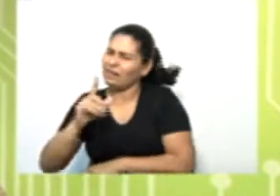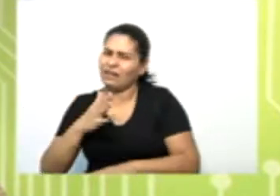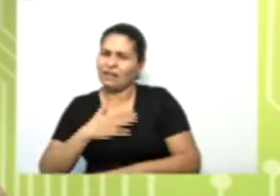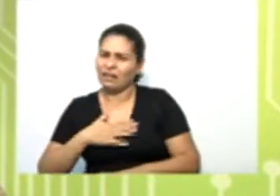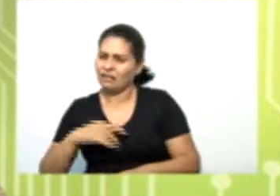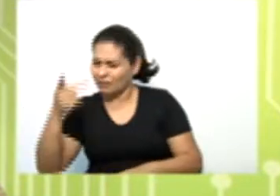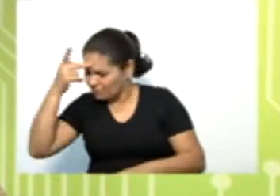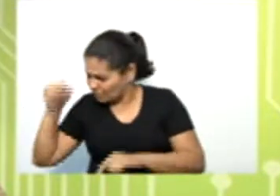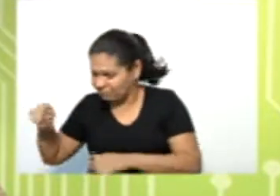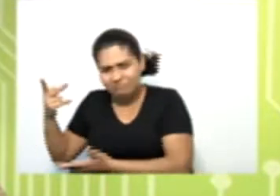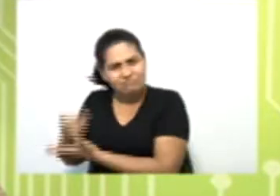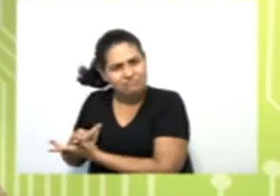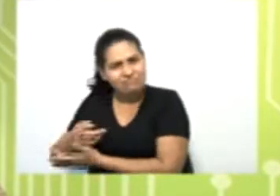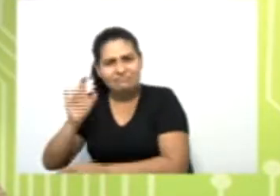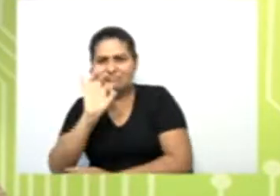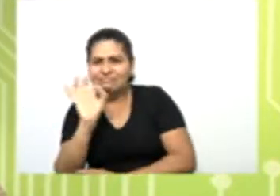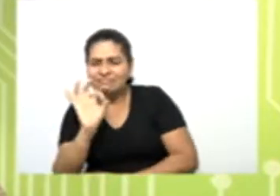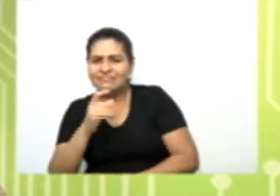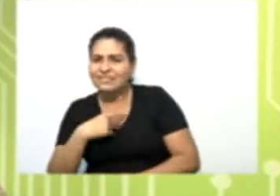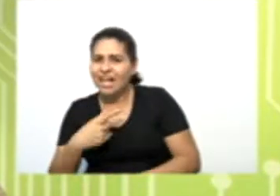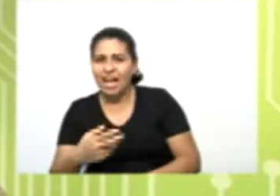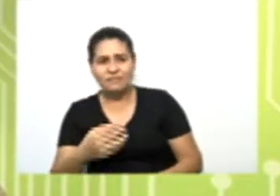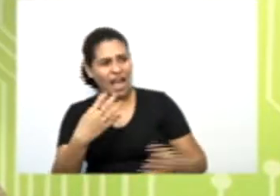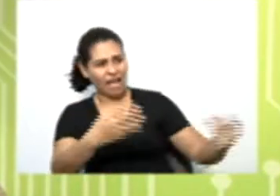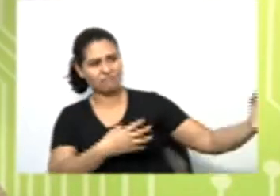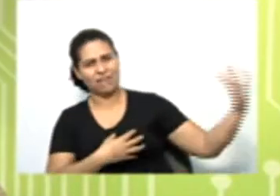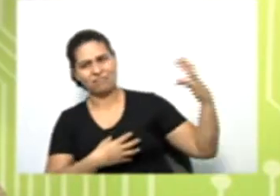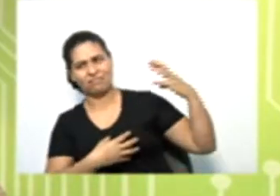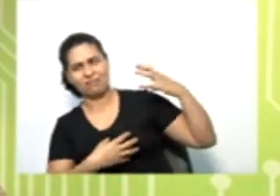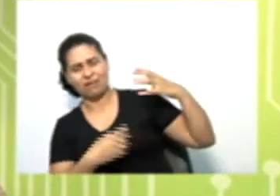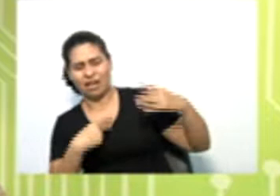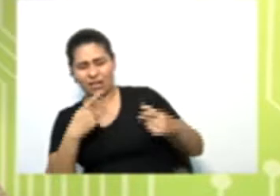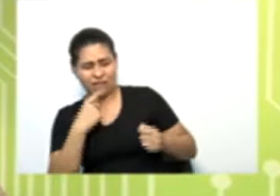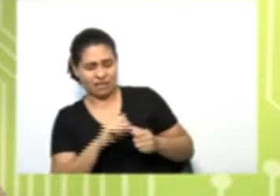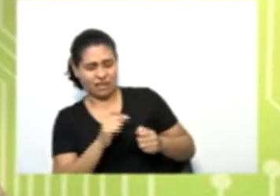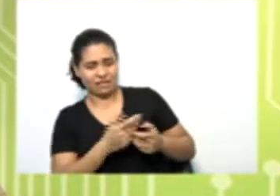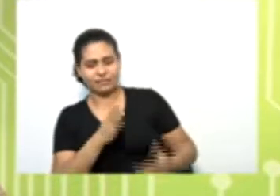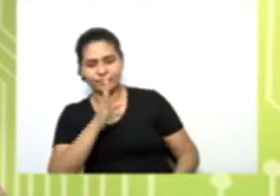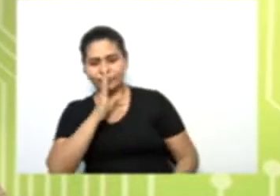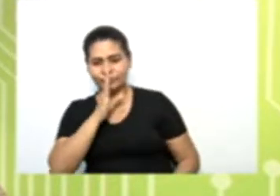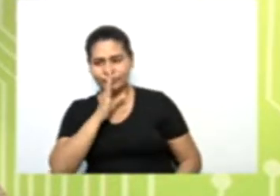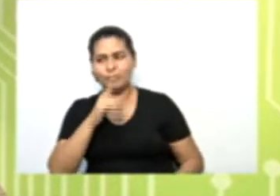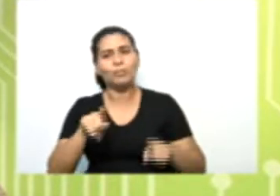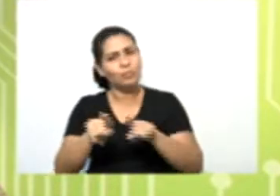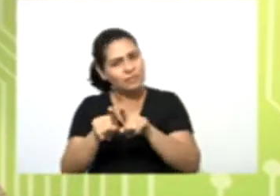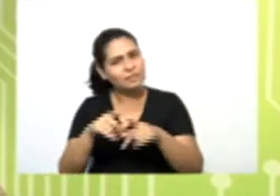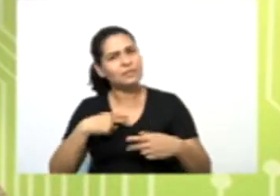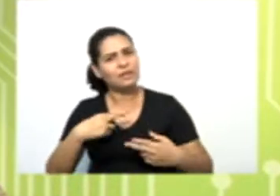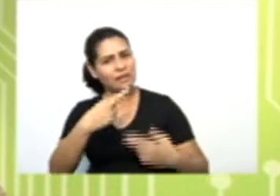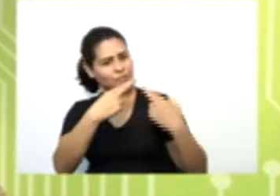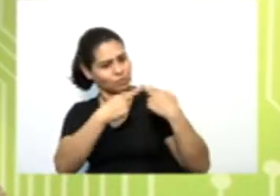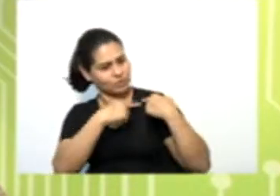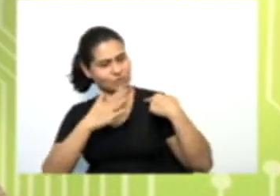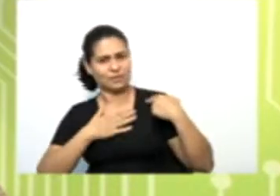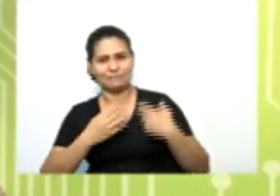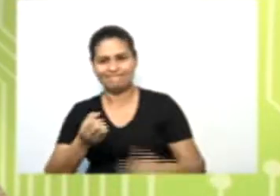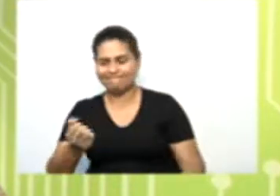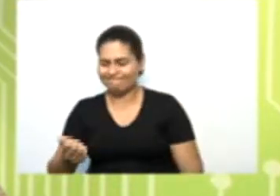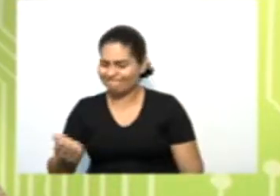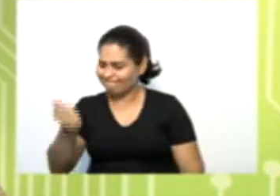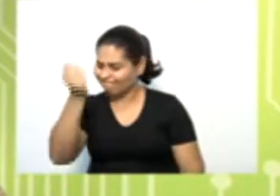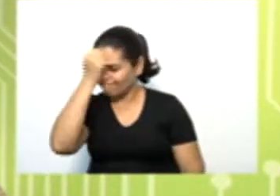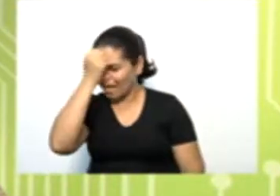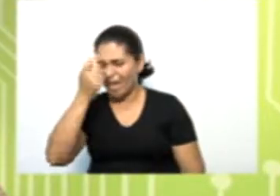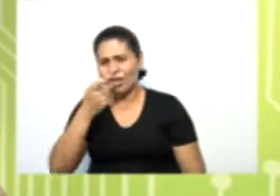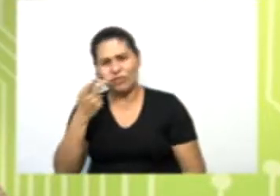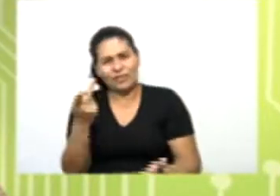da pessoa que está lá, não é, recebendo uma bronca pelo que você fez, mas a sua também, porque com o tempo você diz, caramba,